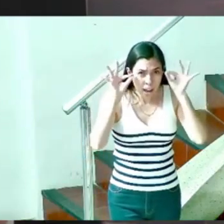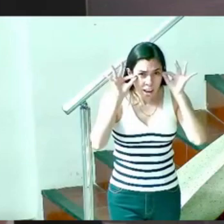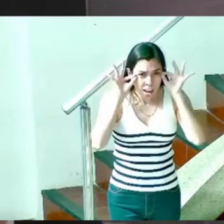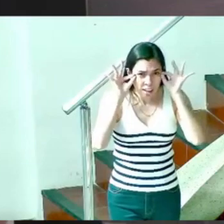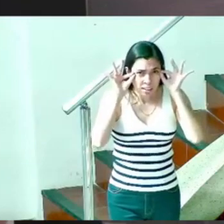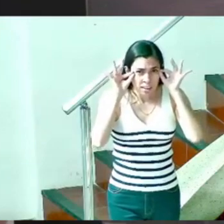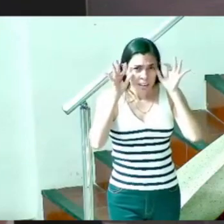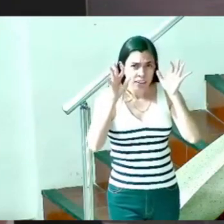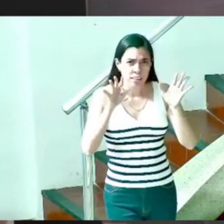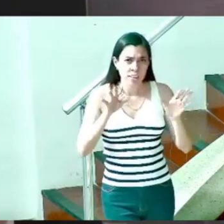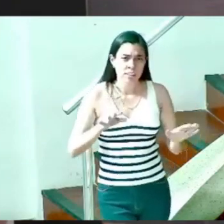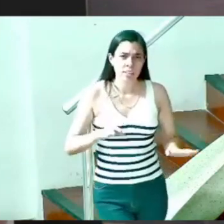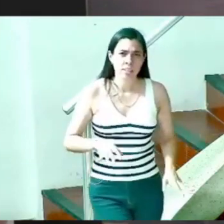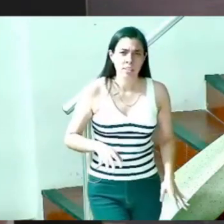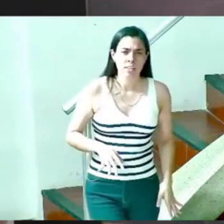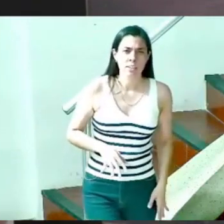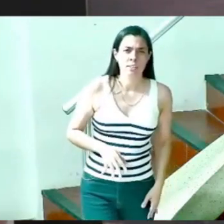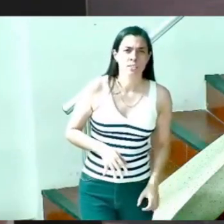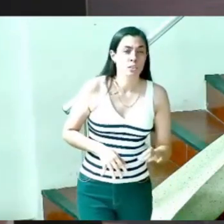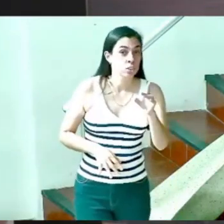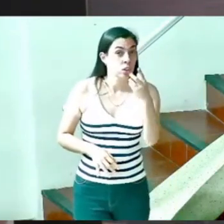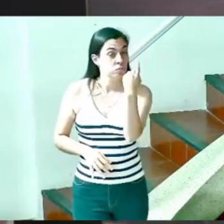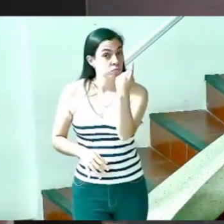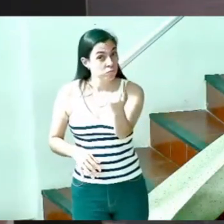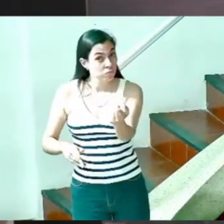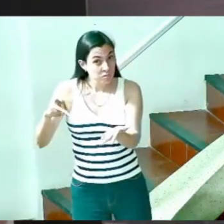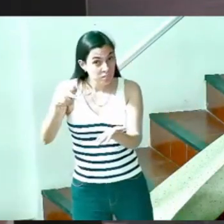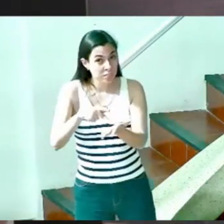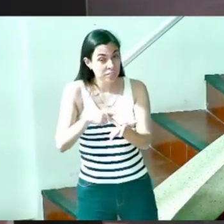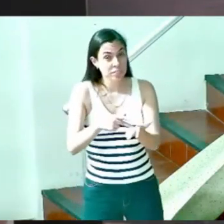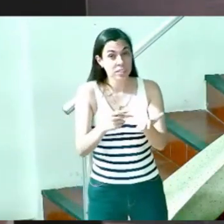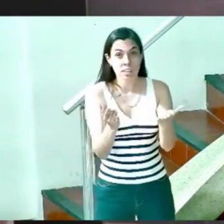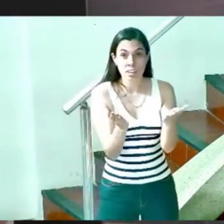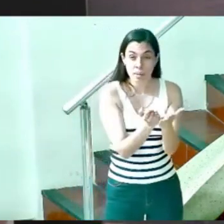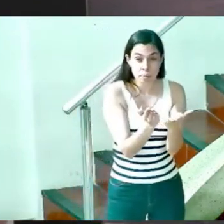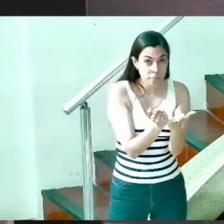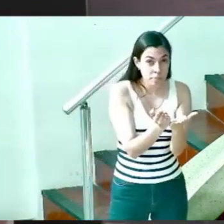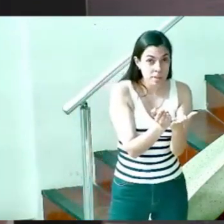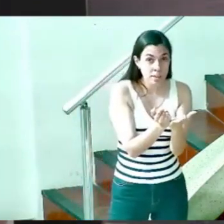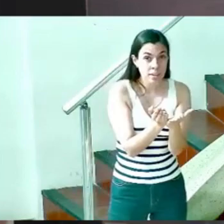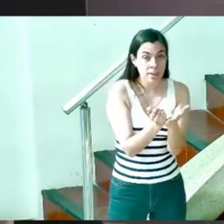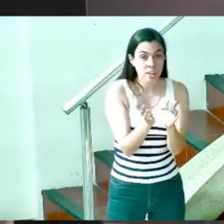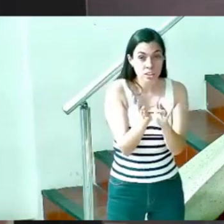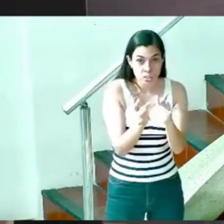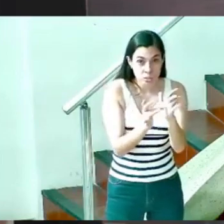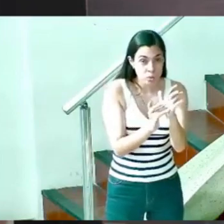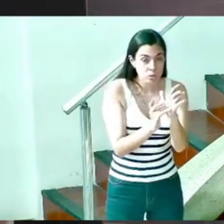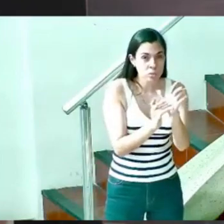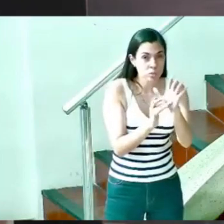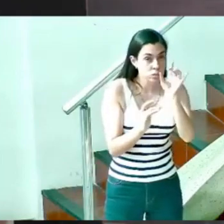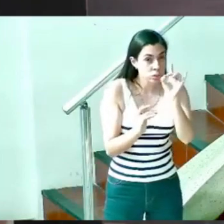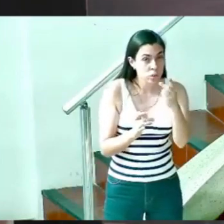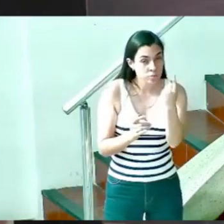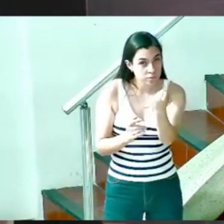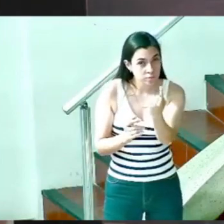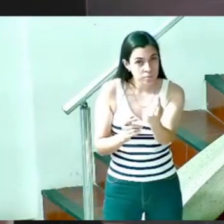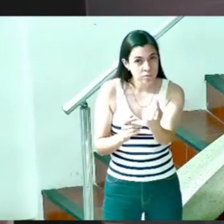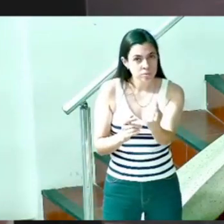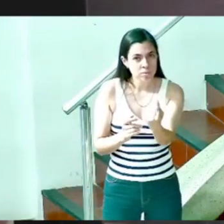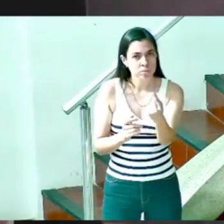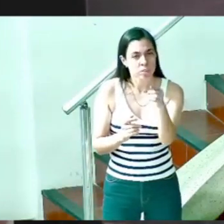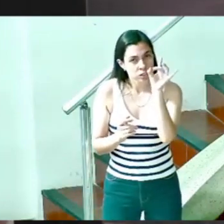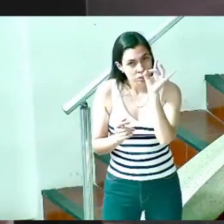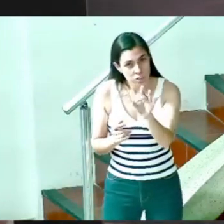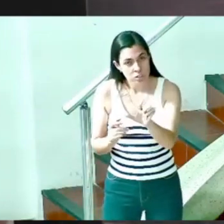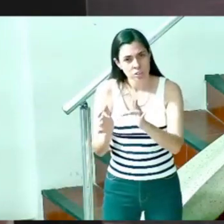Vocês devem se segurar no verdadeiro evangelho, que tem como fundamento Cristo e somente Cristo,